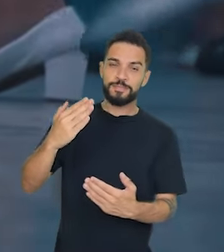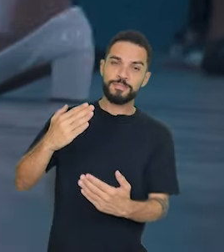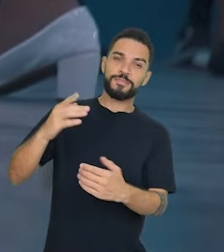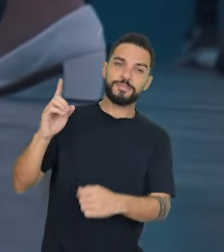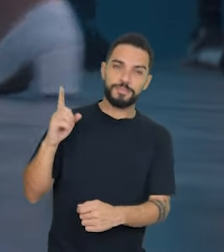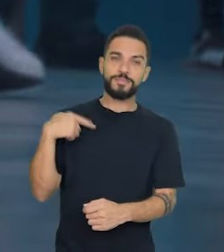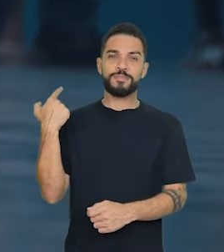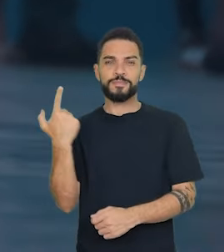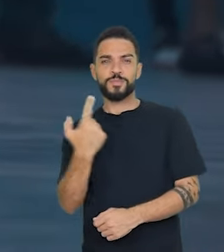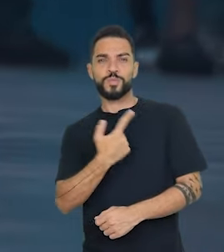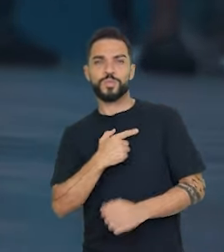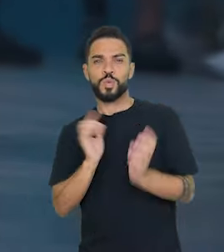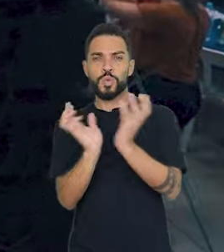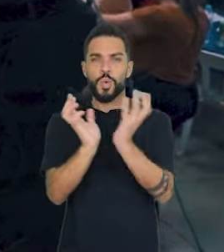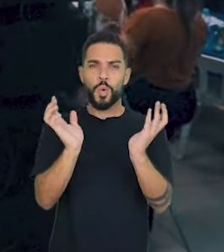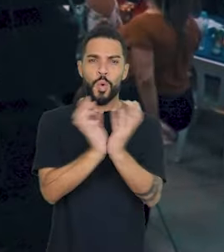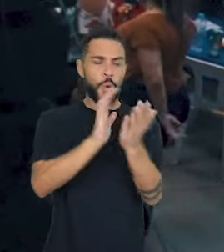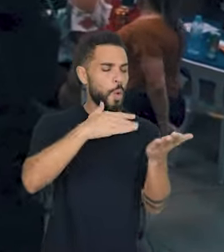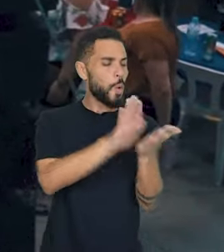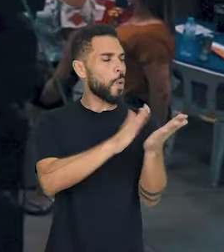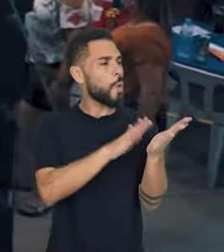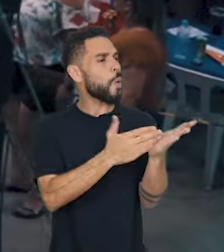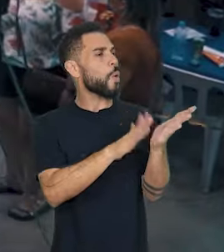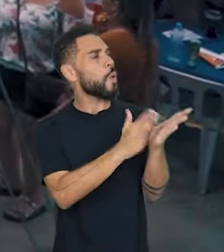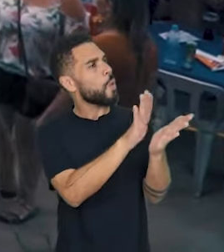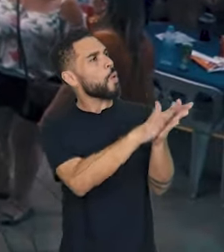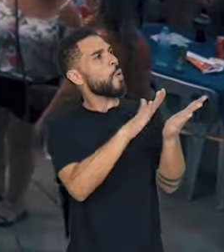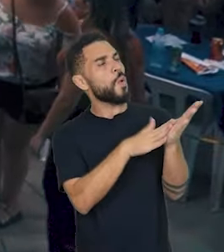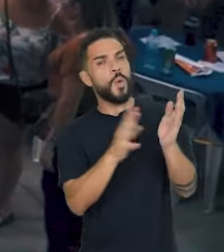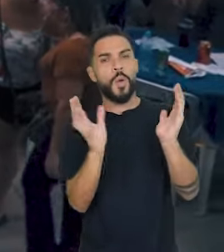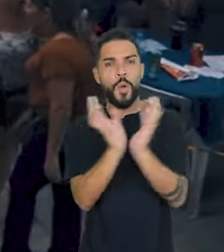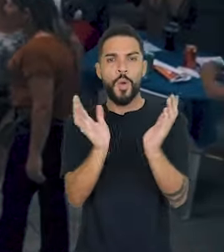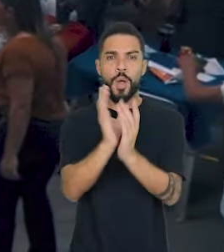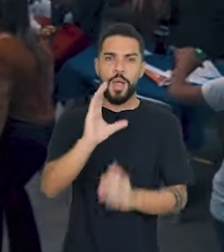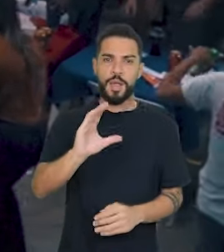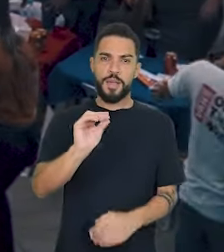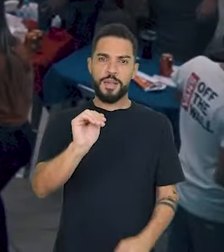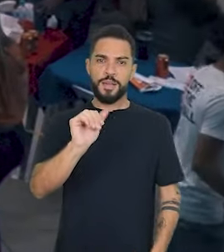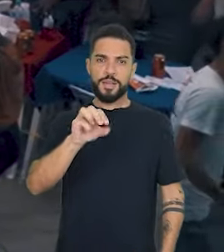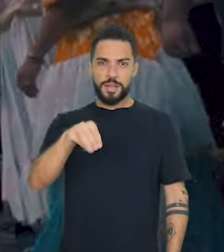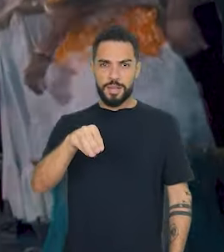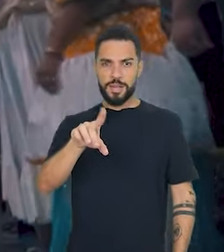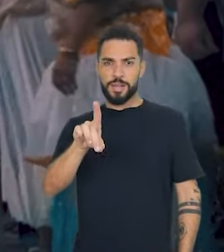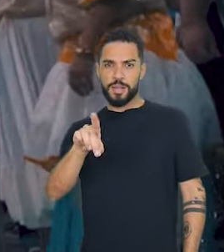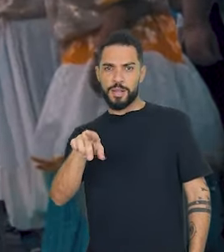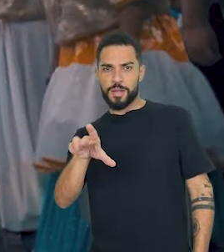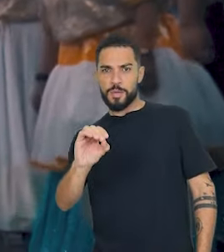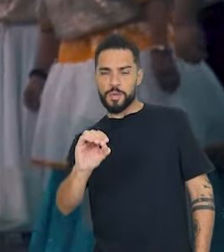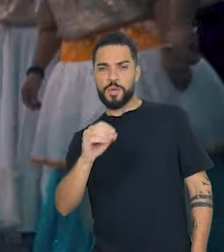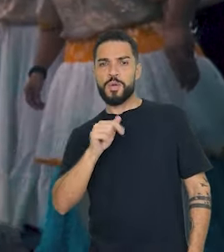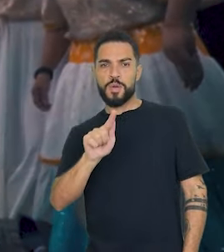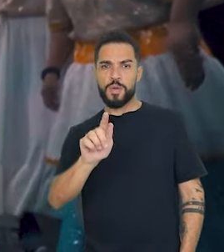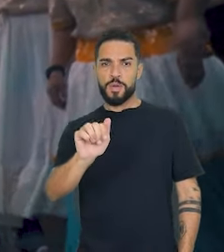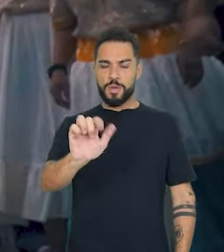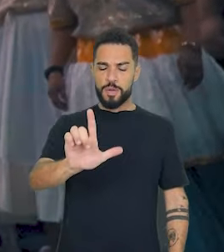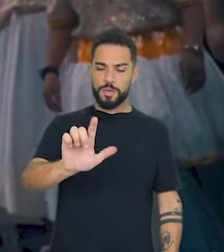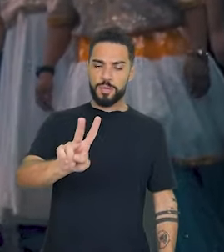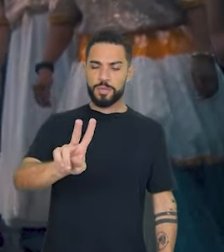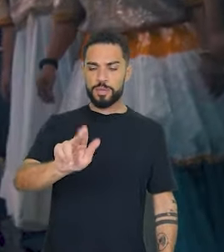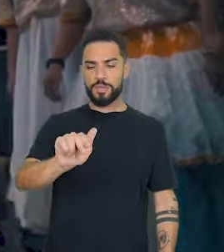da nossa escola. Acadêmicos do campo do Galvão. Laia, laia, olha